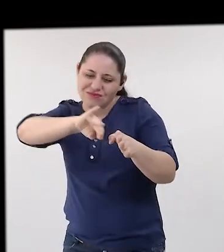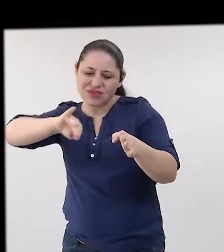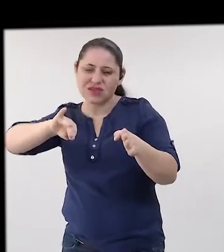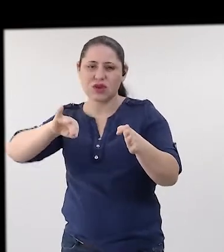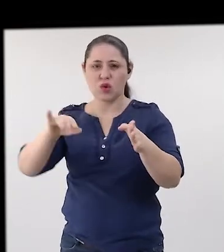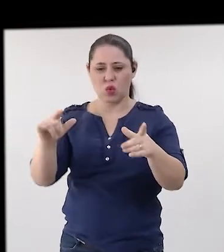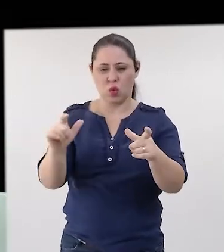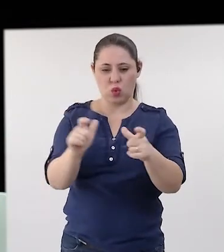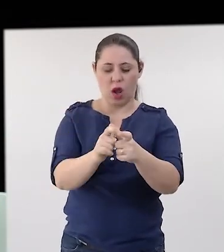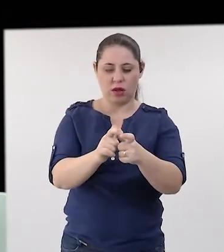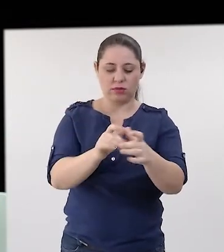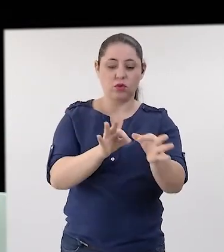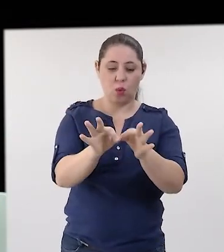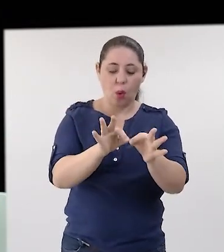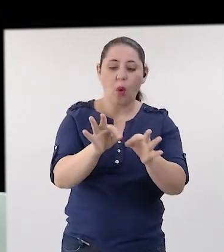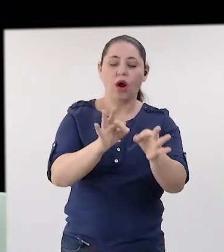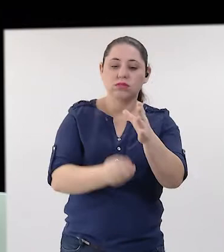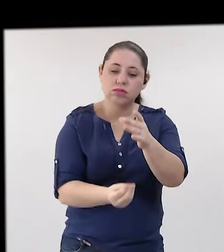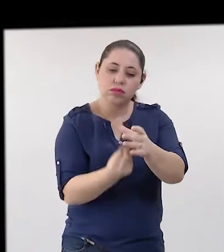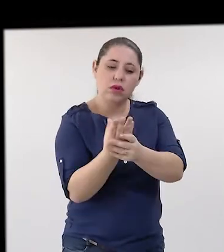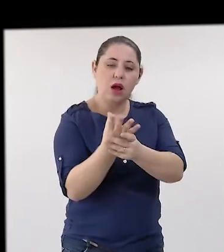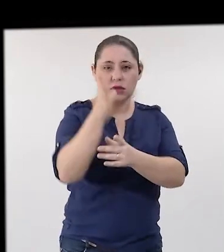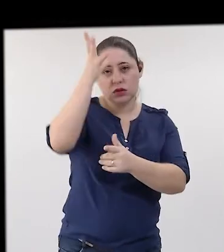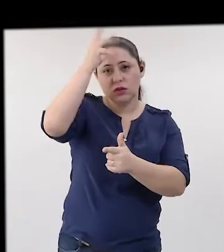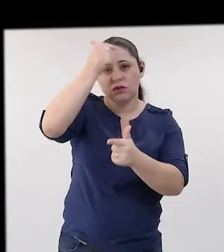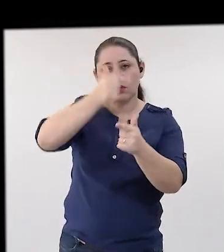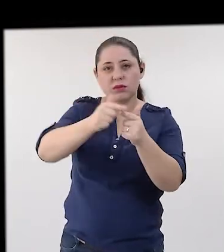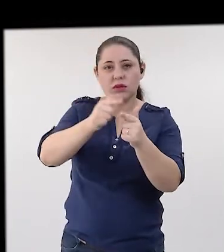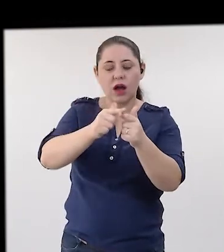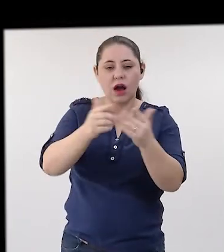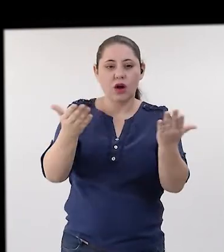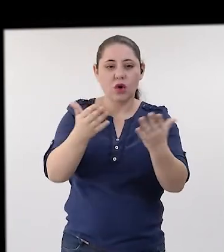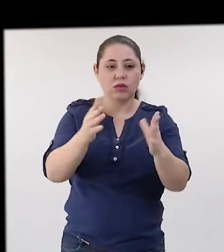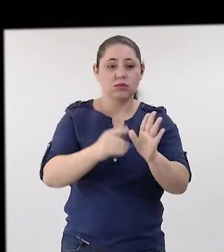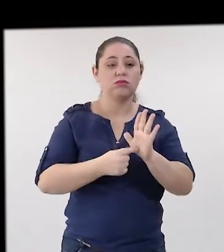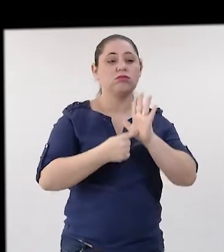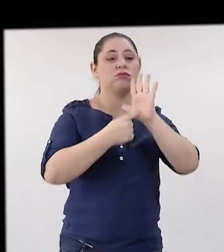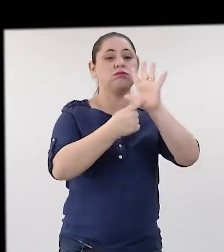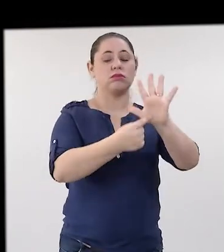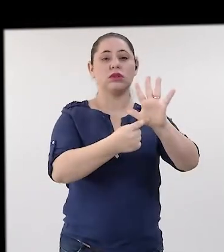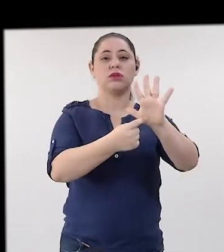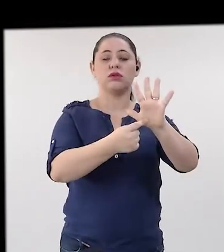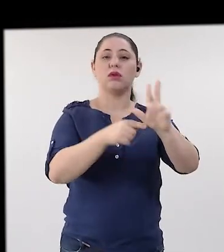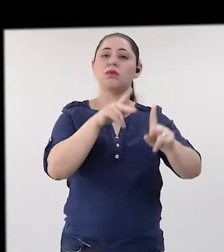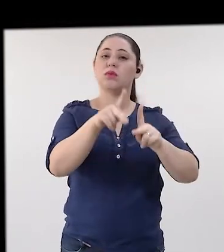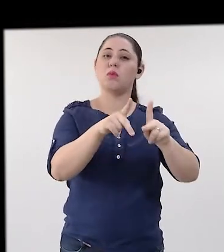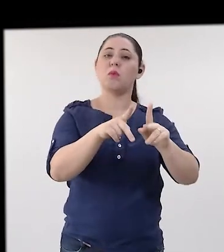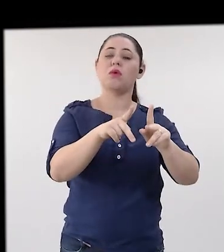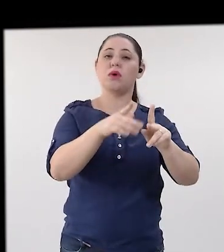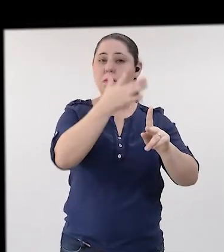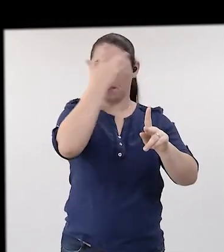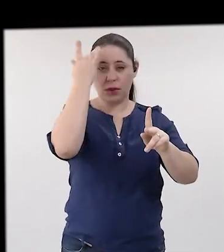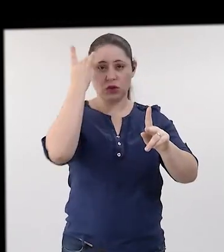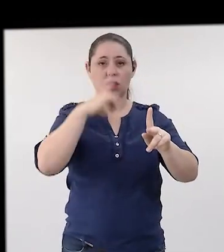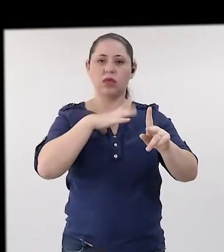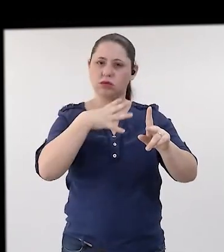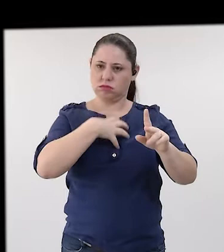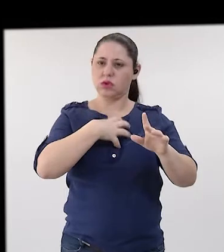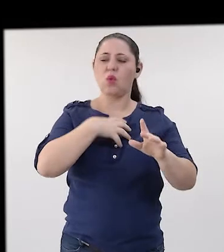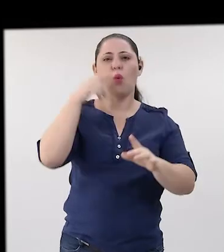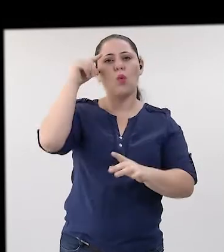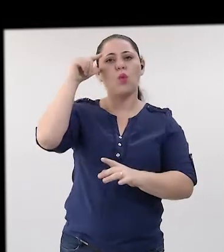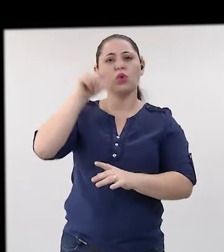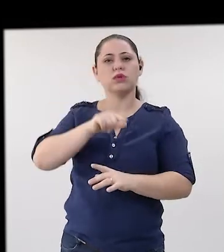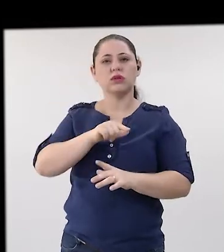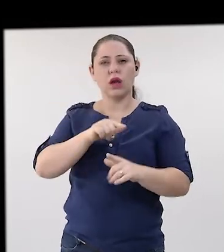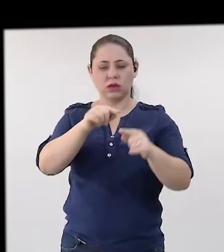estava propondo, materializou isso, transformou em uma solução viável e apresentou então para o público. E a partir da reação que a